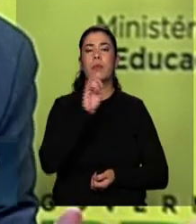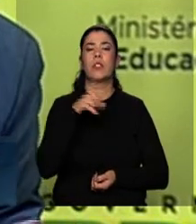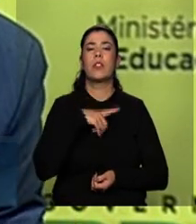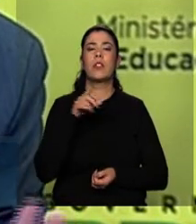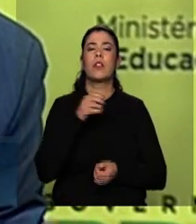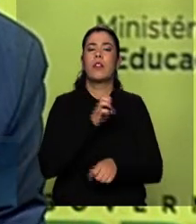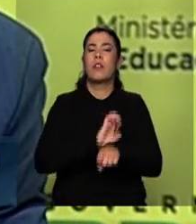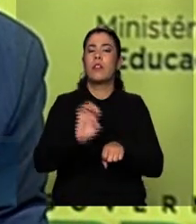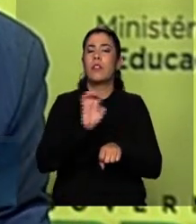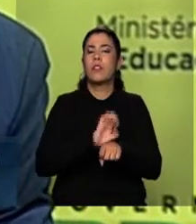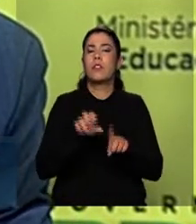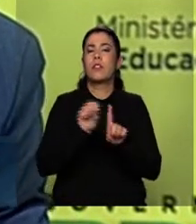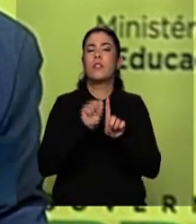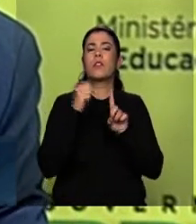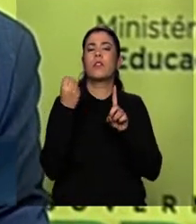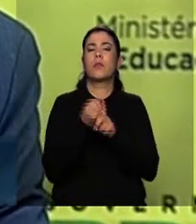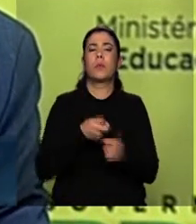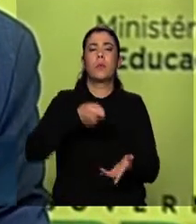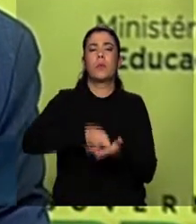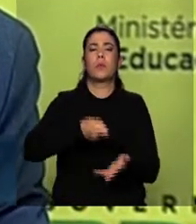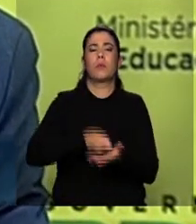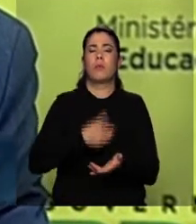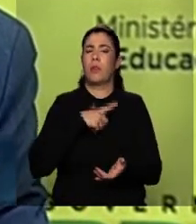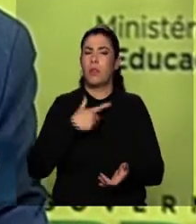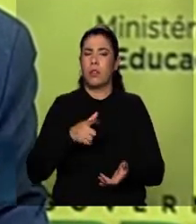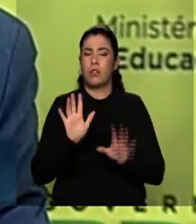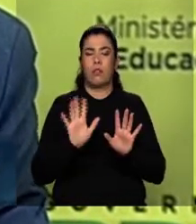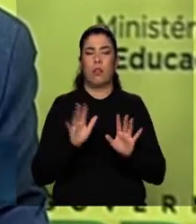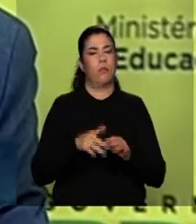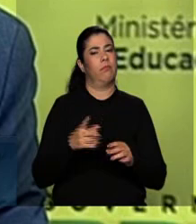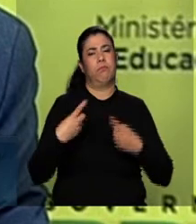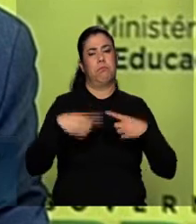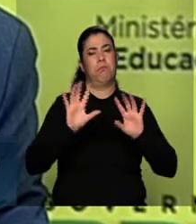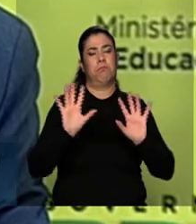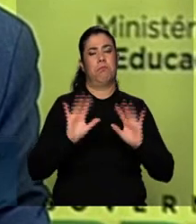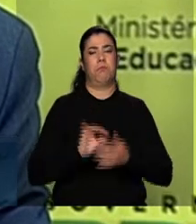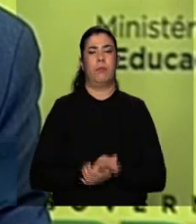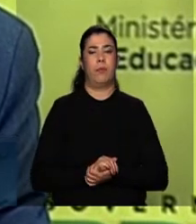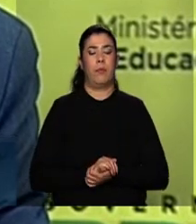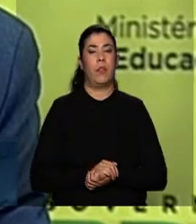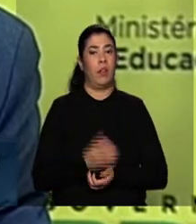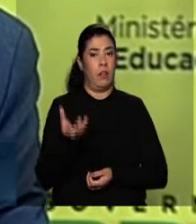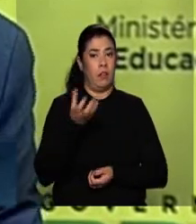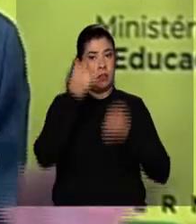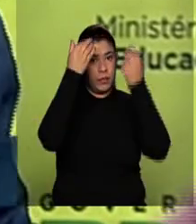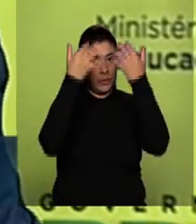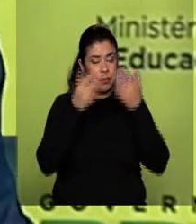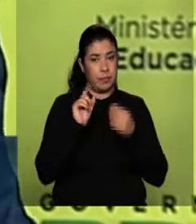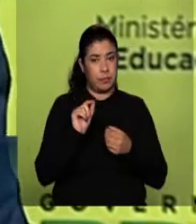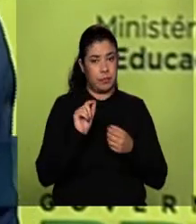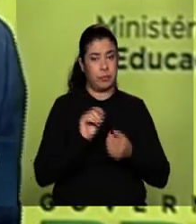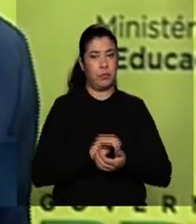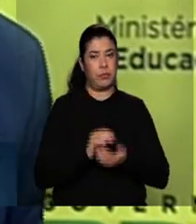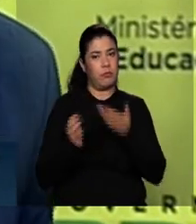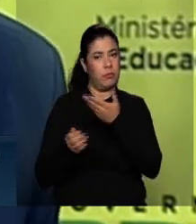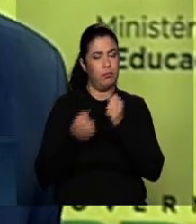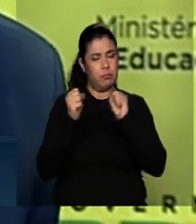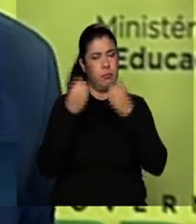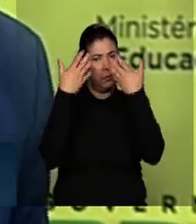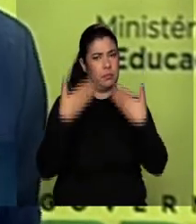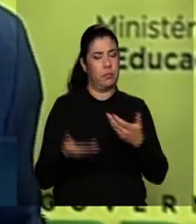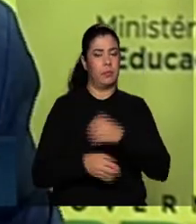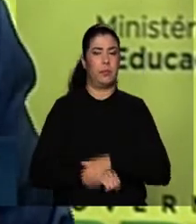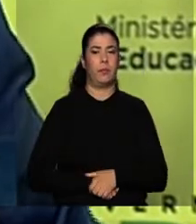Sobre estágio social obrigatório. Não, isso não tem, né? Não, isso não há. Está em discussão. Eu só queria dizer... vai lá, Ed, pode falar.